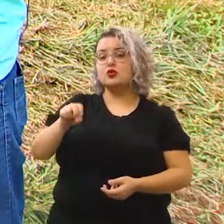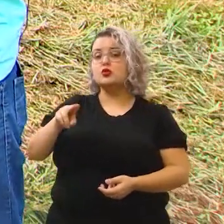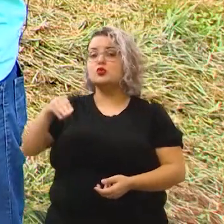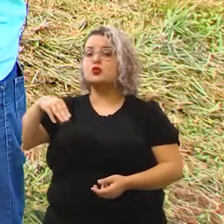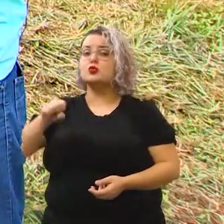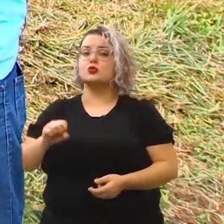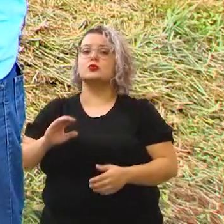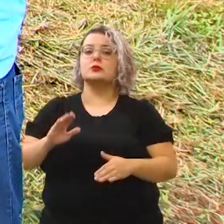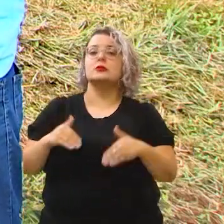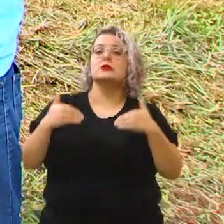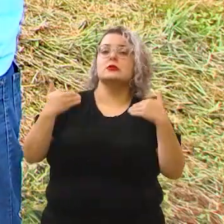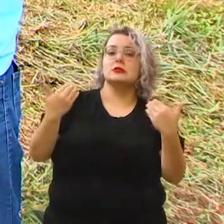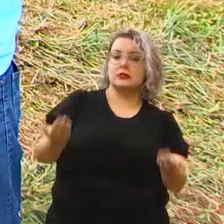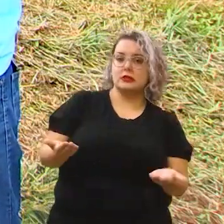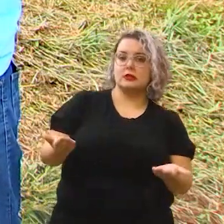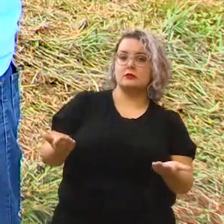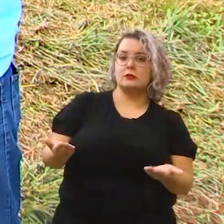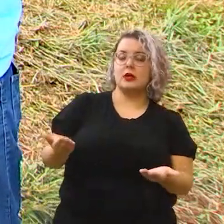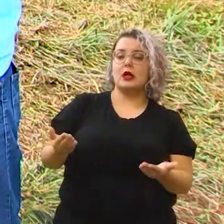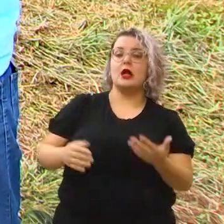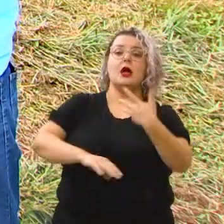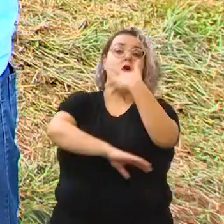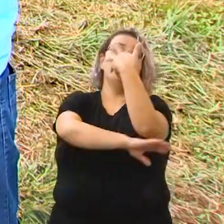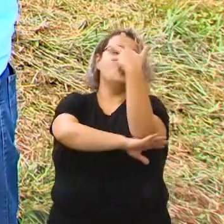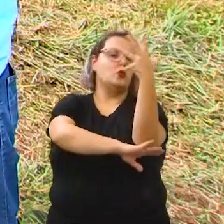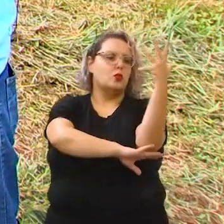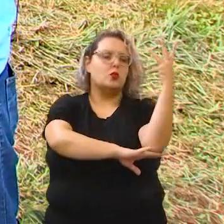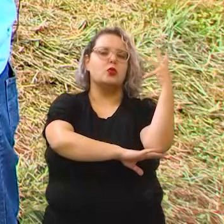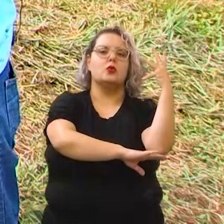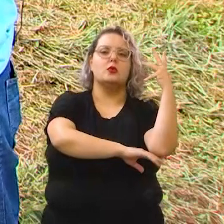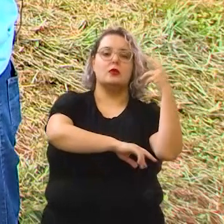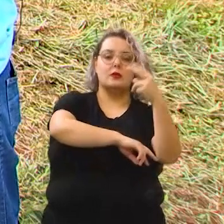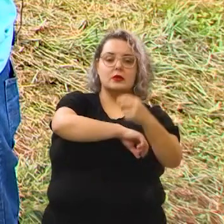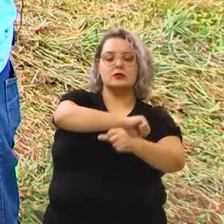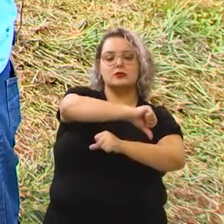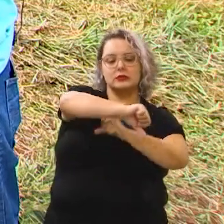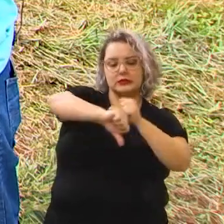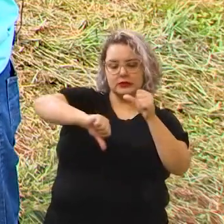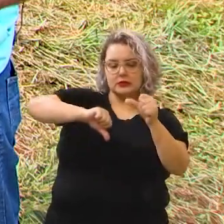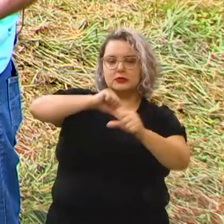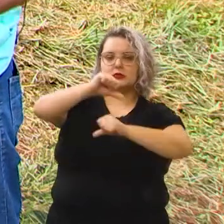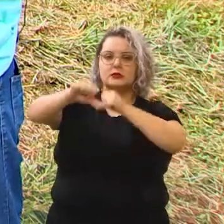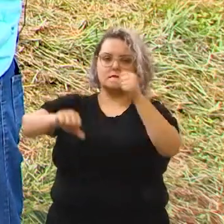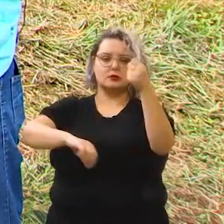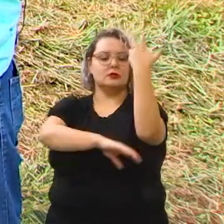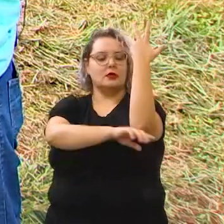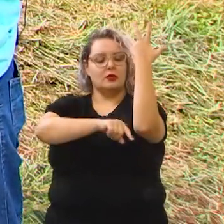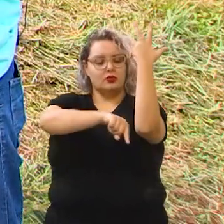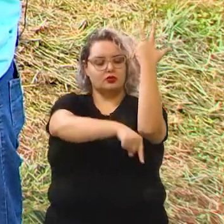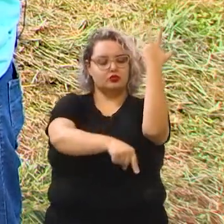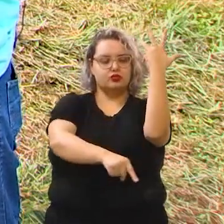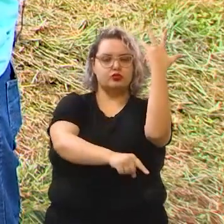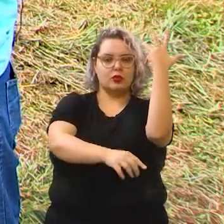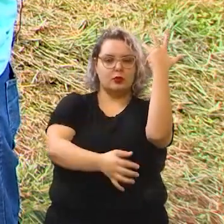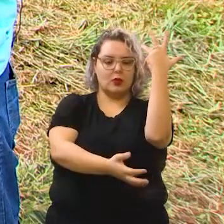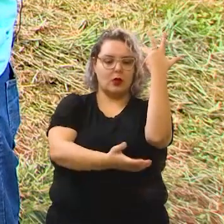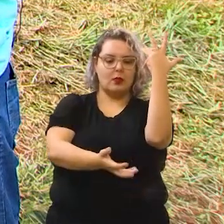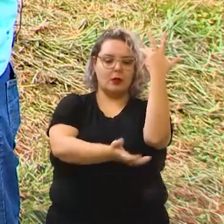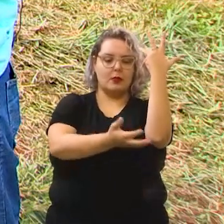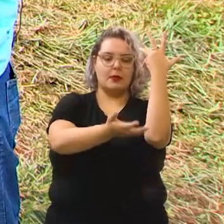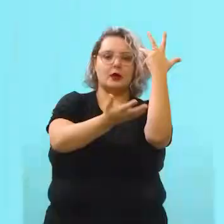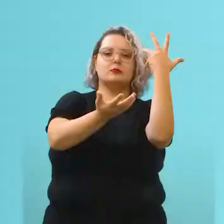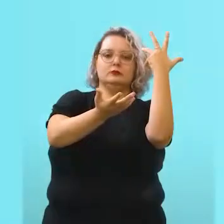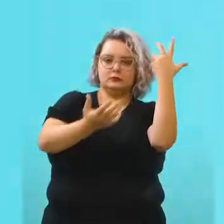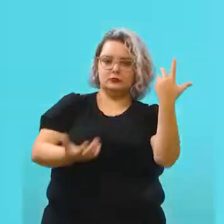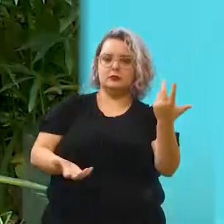insumos externos, as árvores, a gente vai fazendo a ciclagem desses nutrientes que estão em camadas mais profundas do solo,